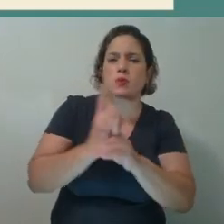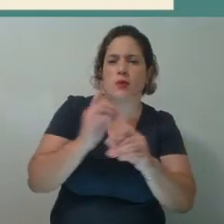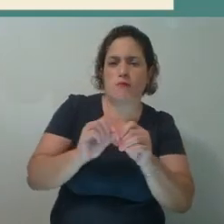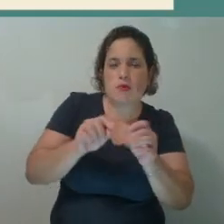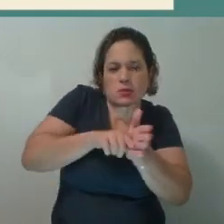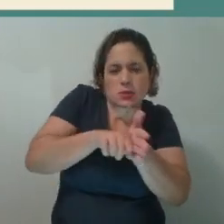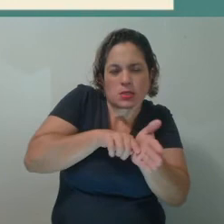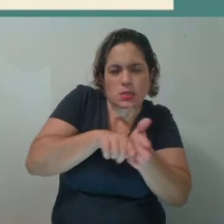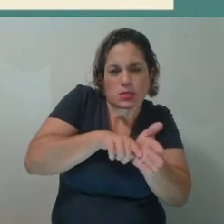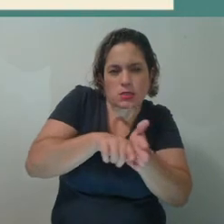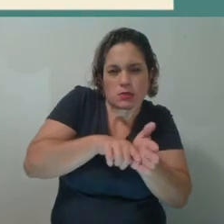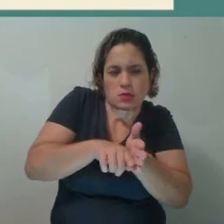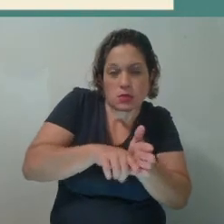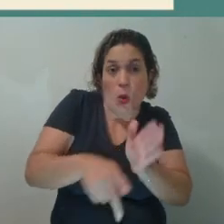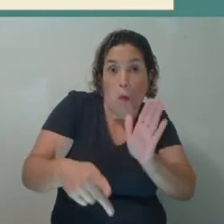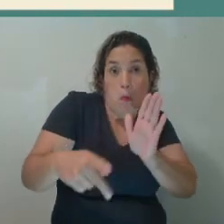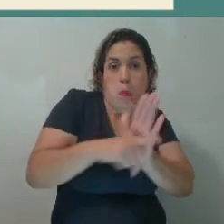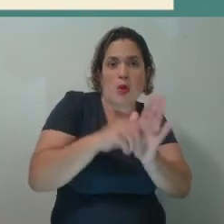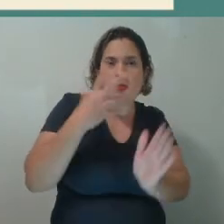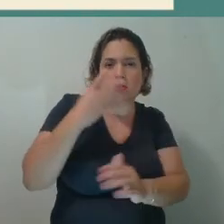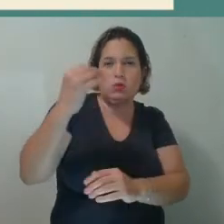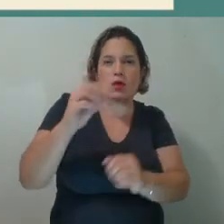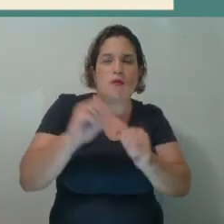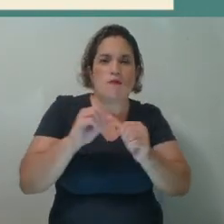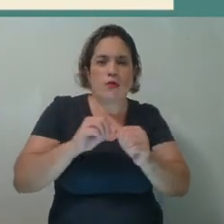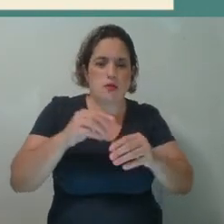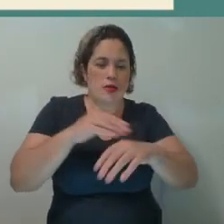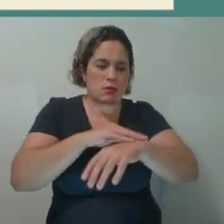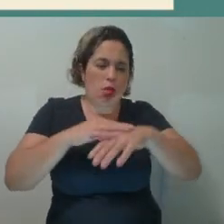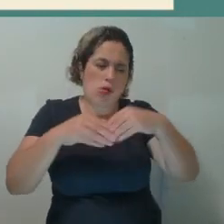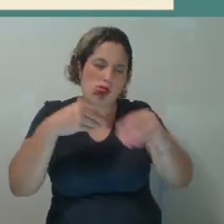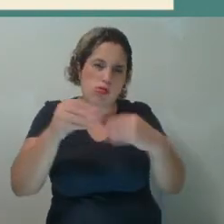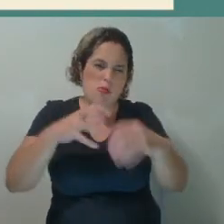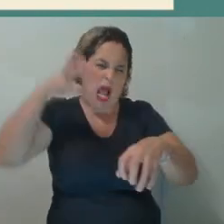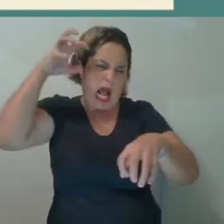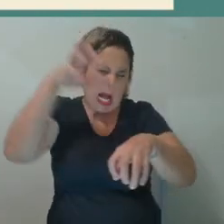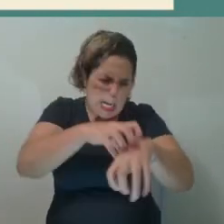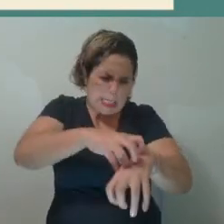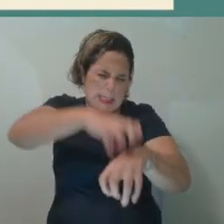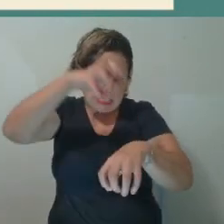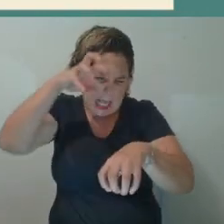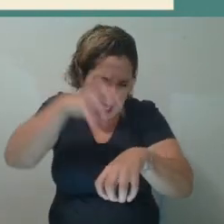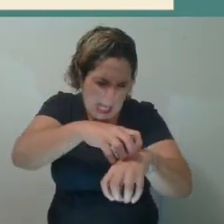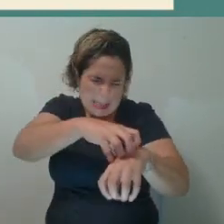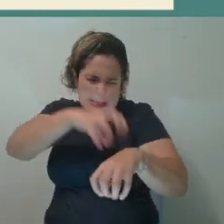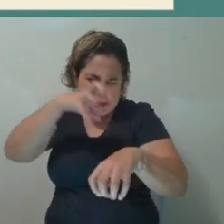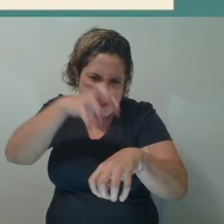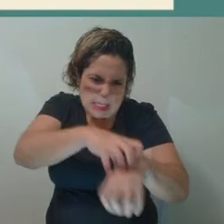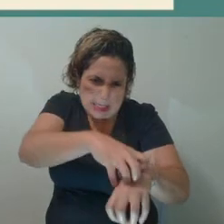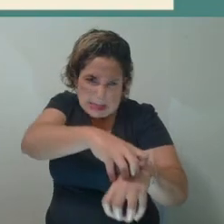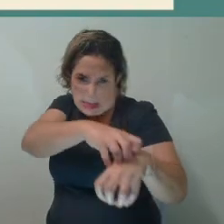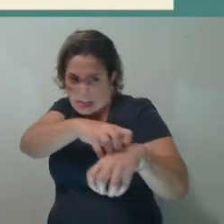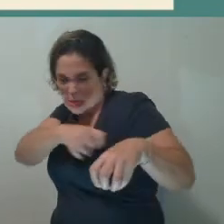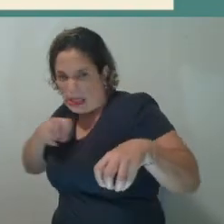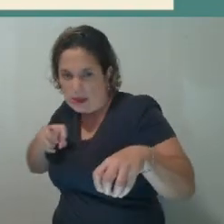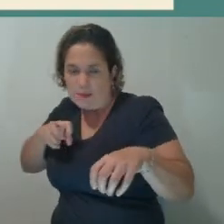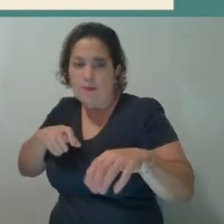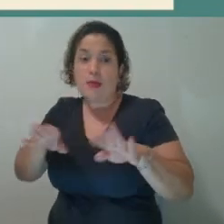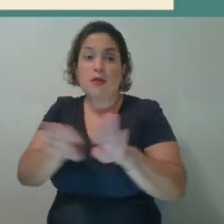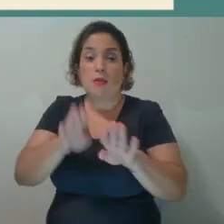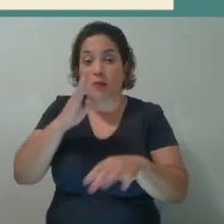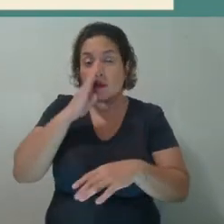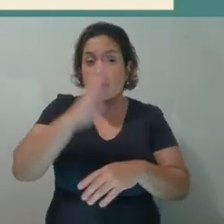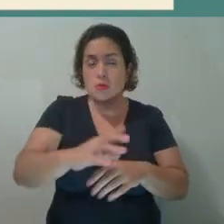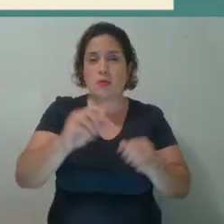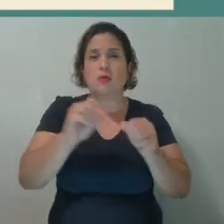necrópsia por predação de coiotes? Tecidos moles subcutâneos rasgados e perfurados pelos dentes dos coiotes e principalmente